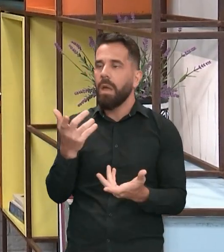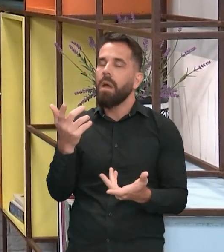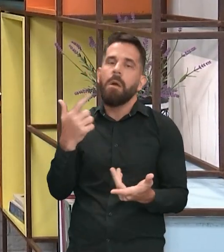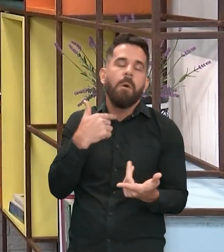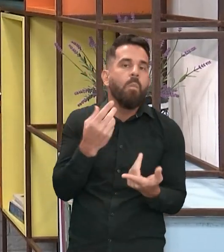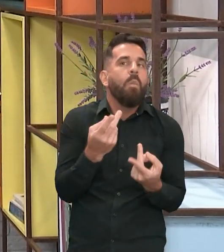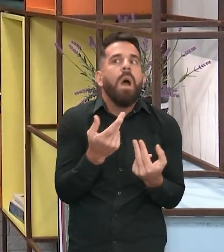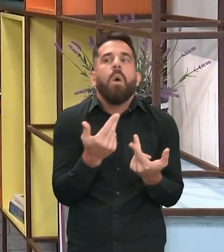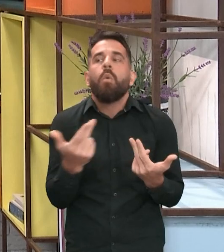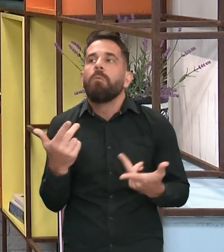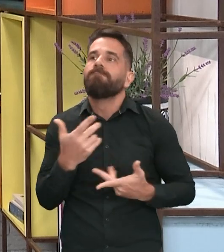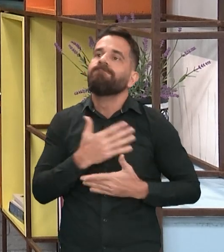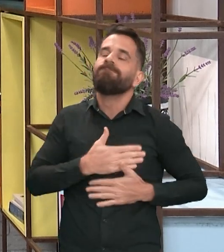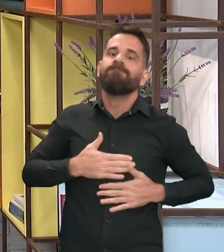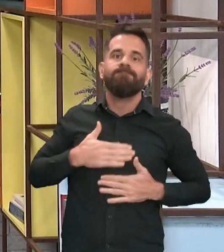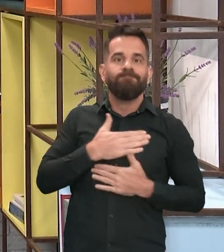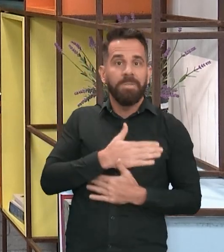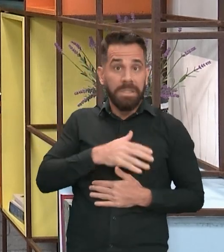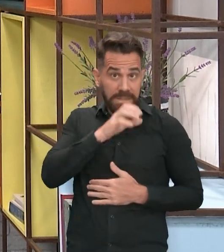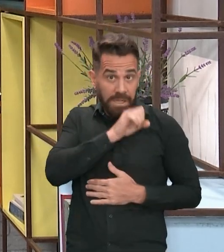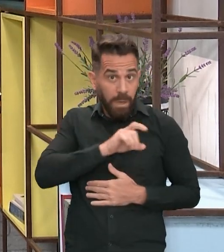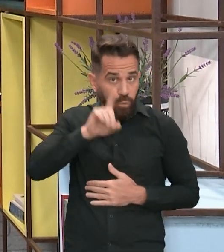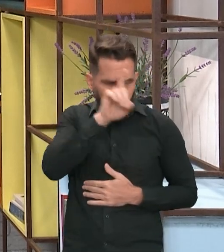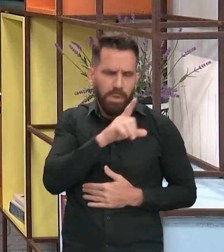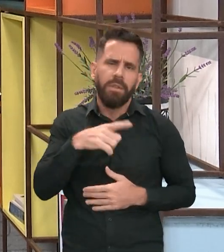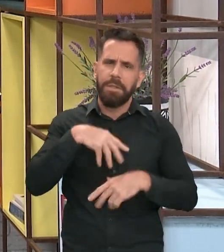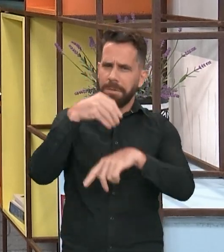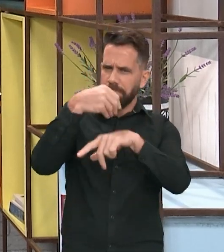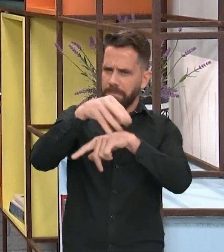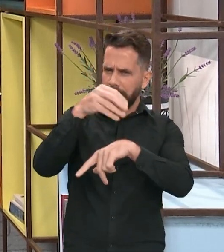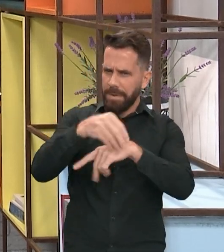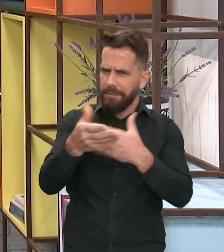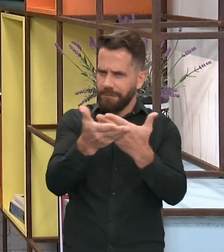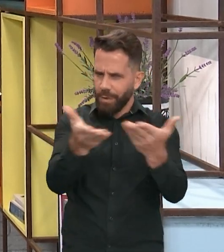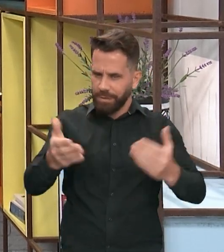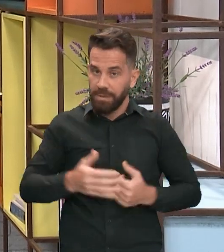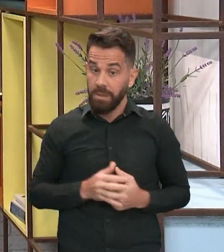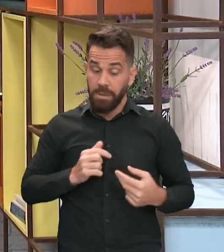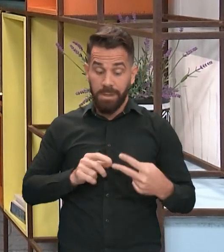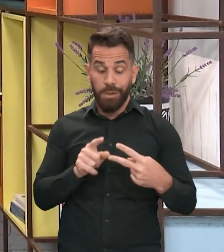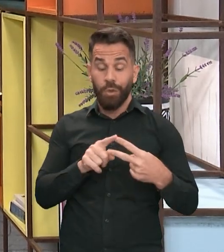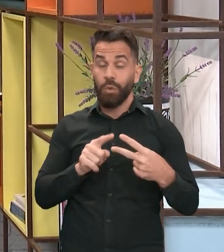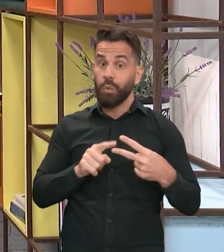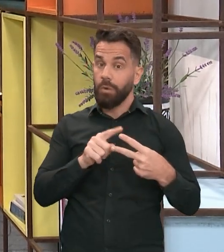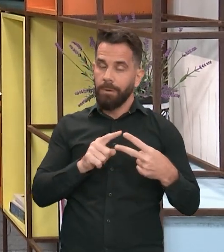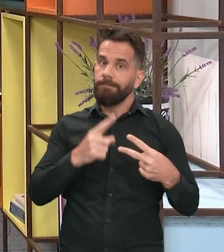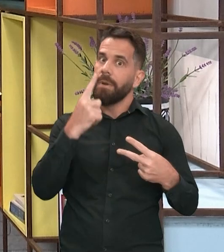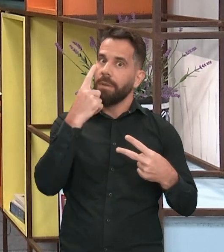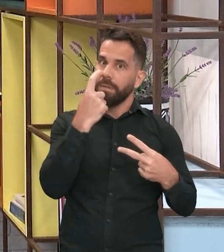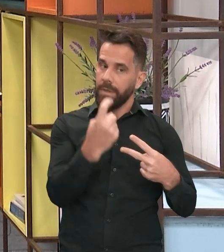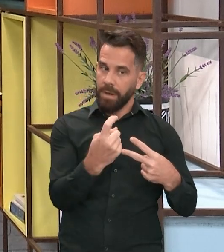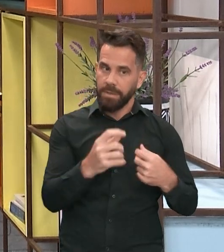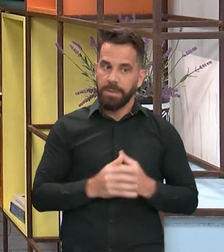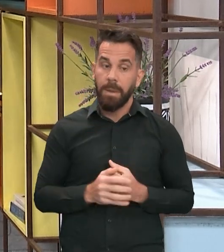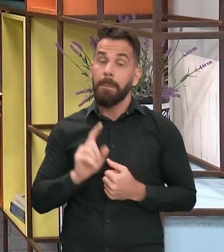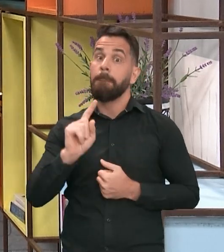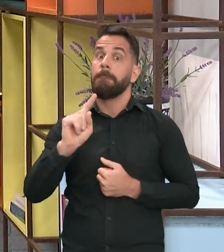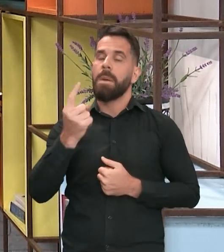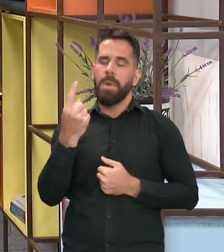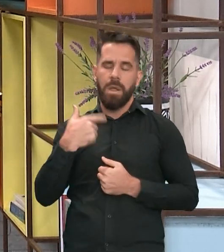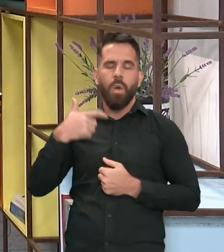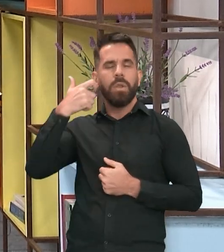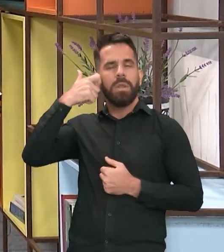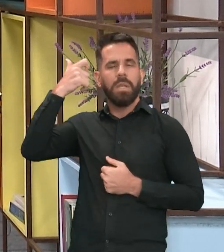de semana? Eu tenho algumas atividades bem bacanas para você. 2 dicas muito interessantes. Mas antes de tudo, vou fazer a